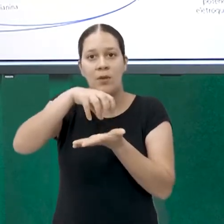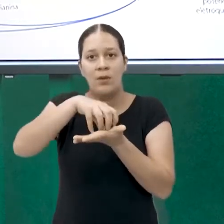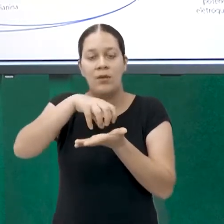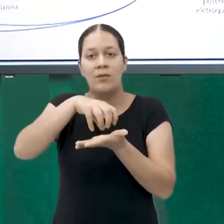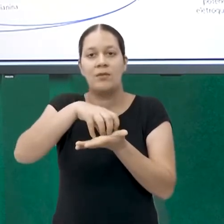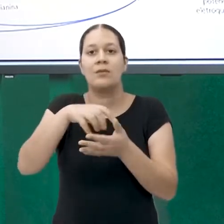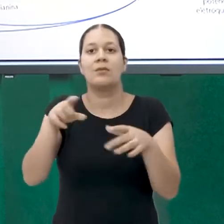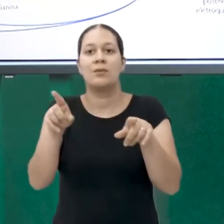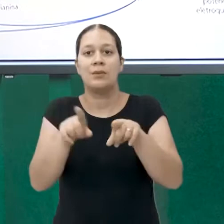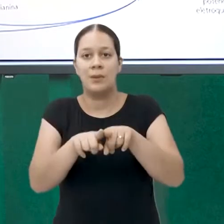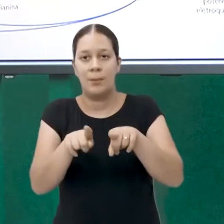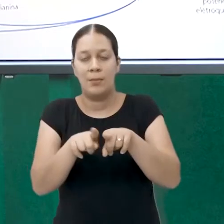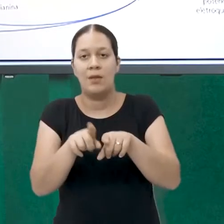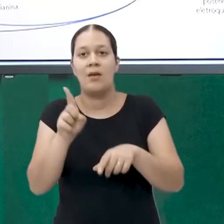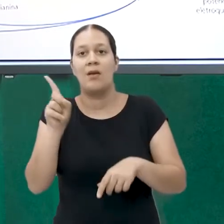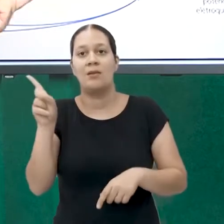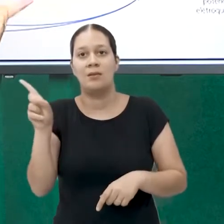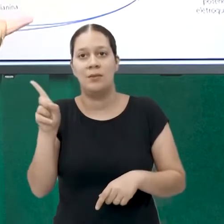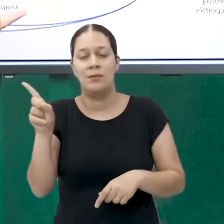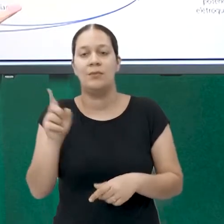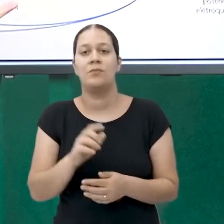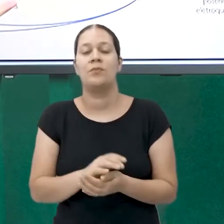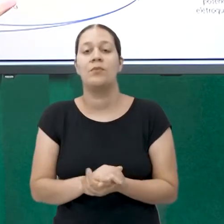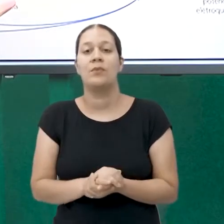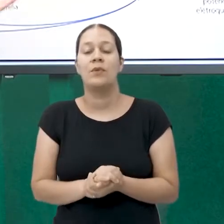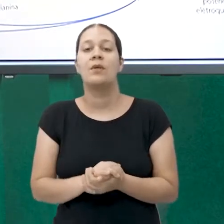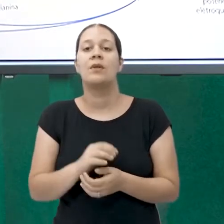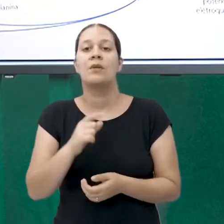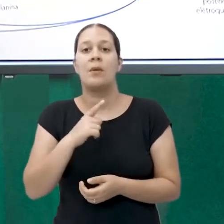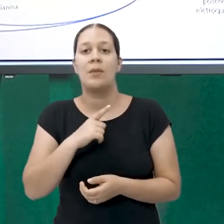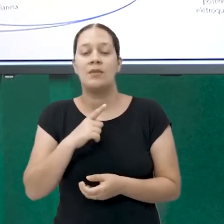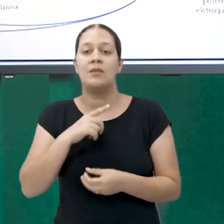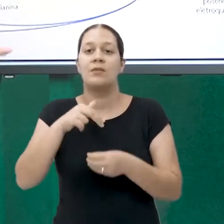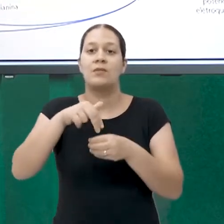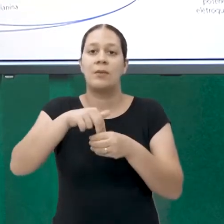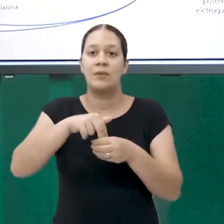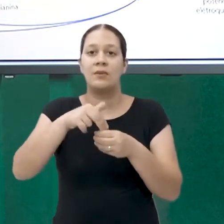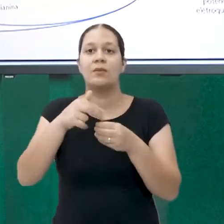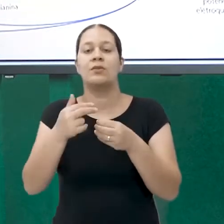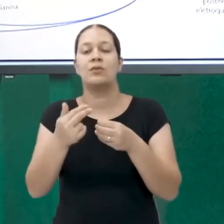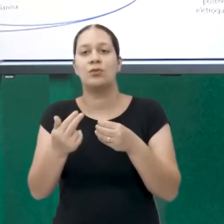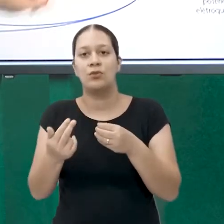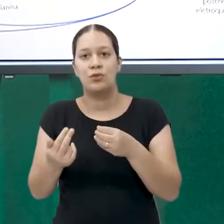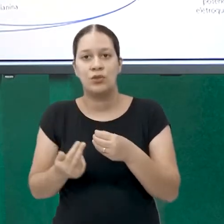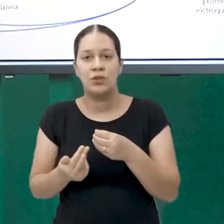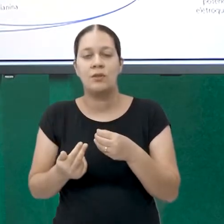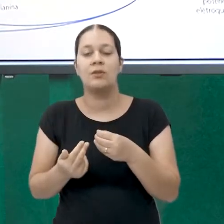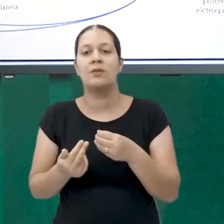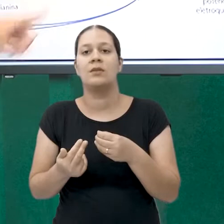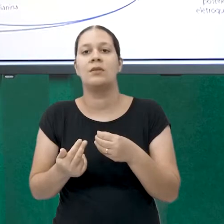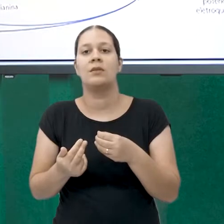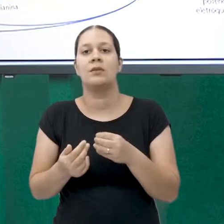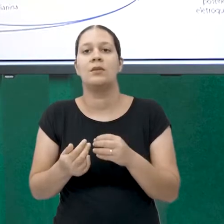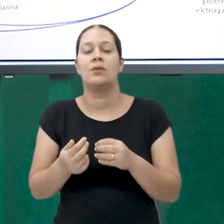que é por meio da ATP sintase. Também aqui, tá? Então, cada vez que vai passando hidrogênio,